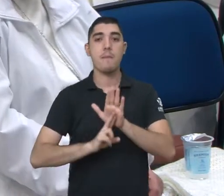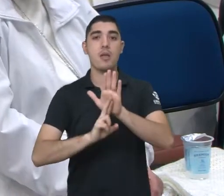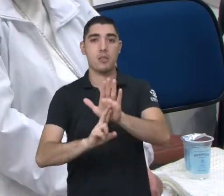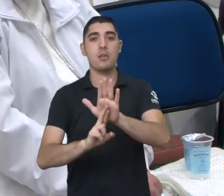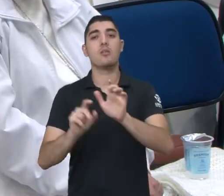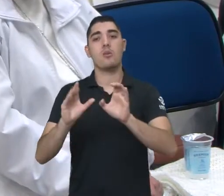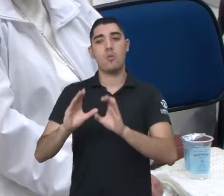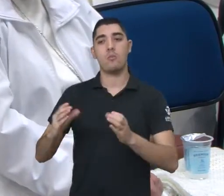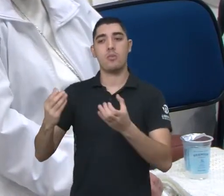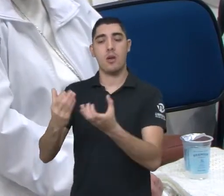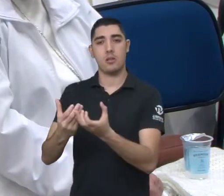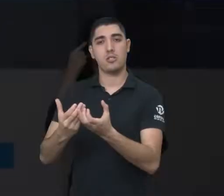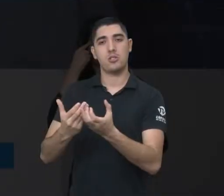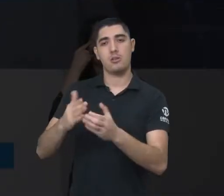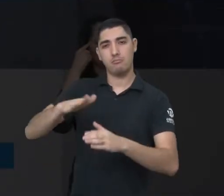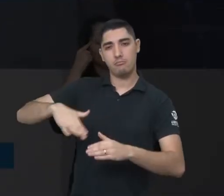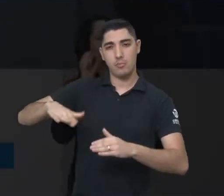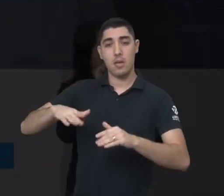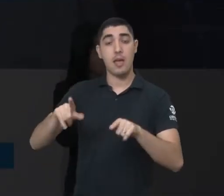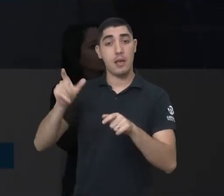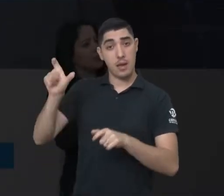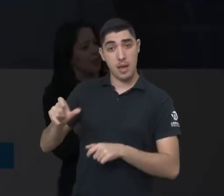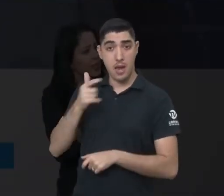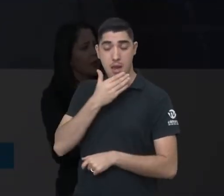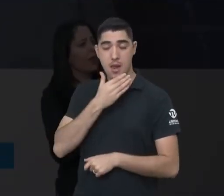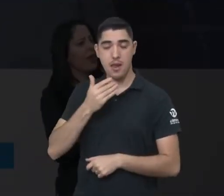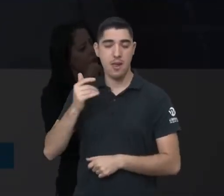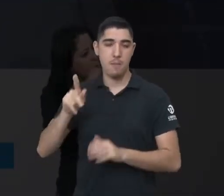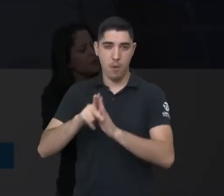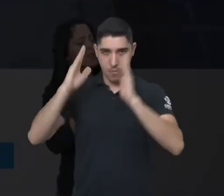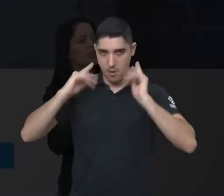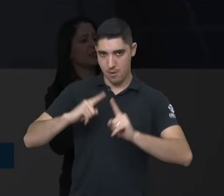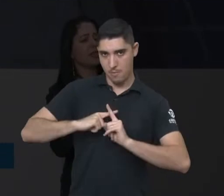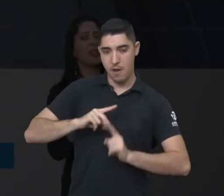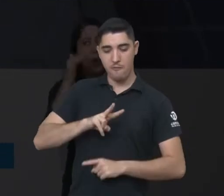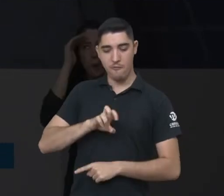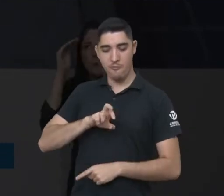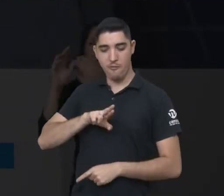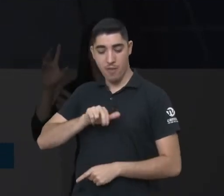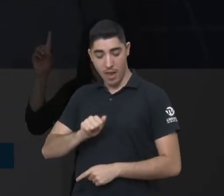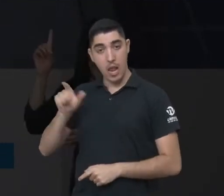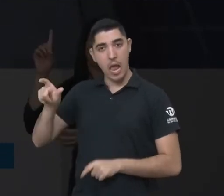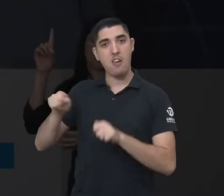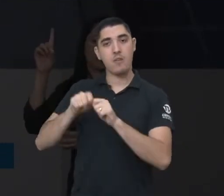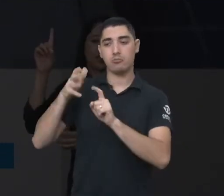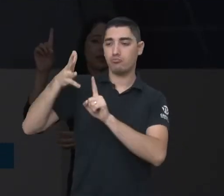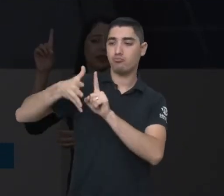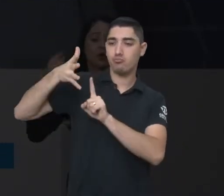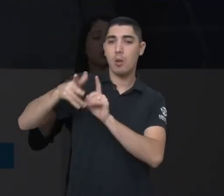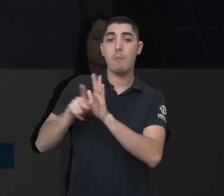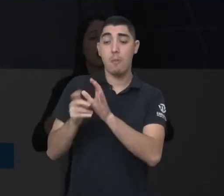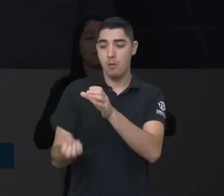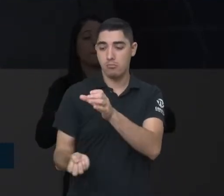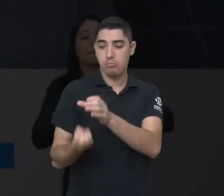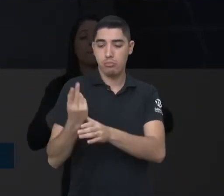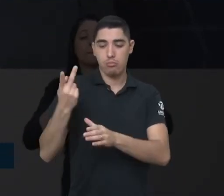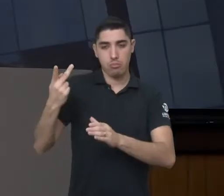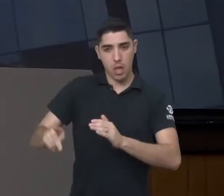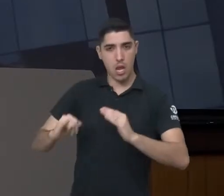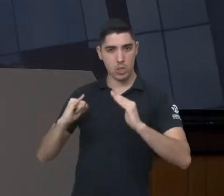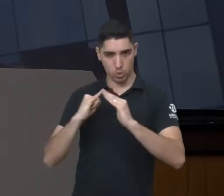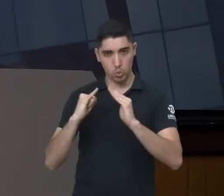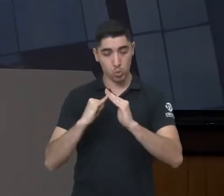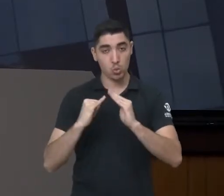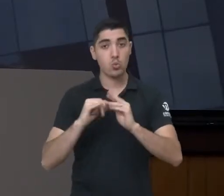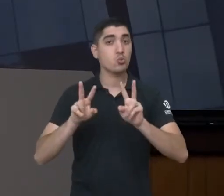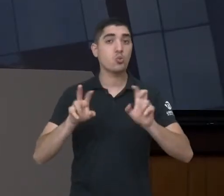das Pequenas Missionárias, irmã Vera Letícia de Maria Imaculada discursou sobre a vocação da fundadora do Instituto,